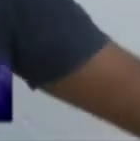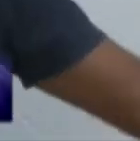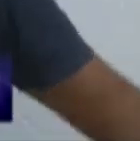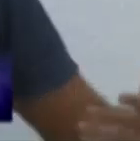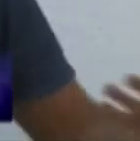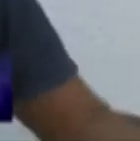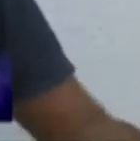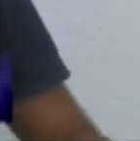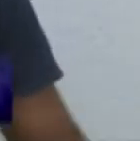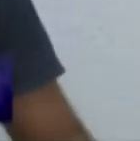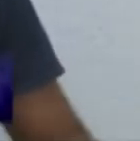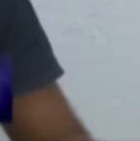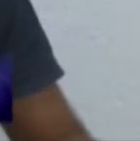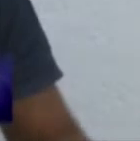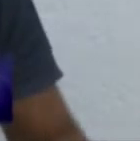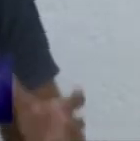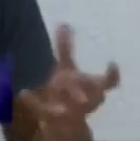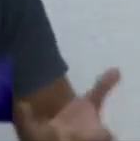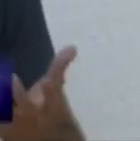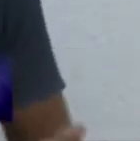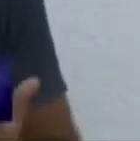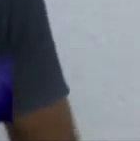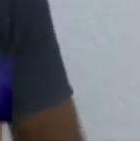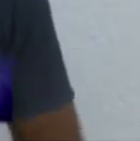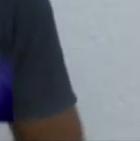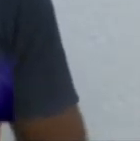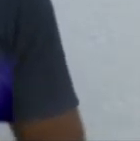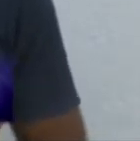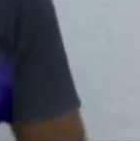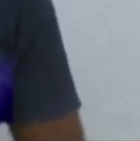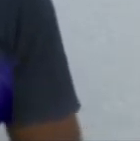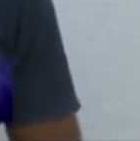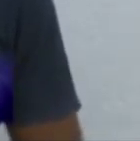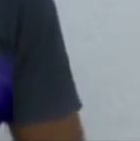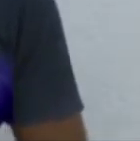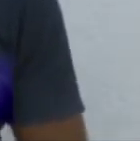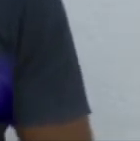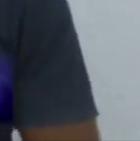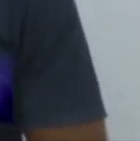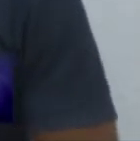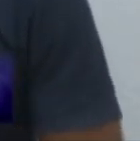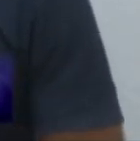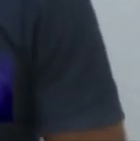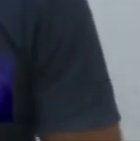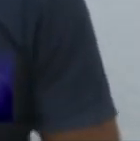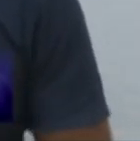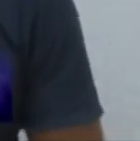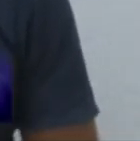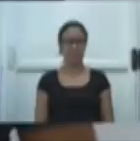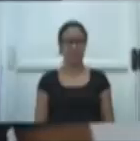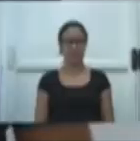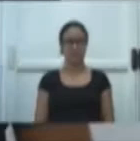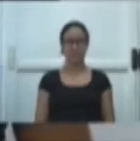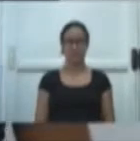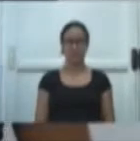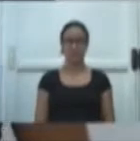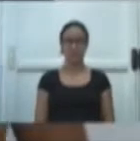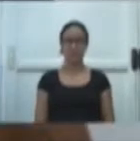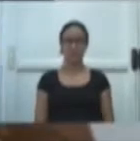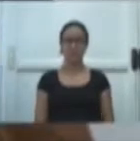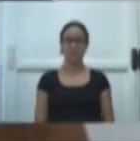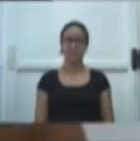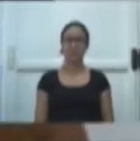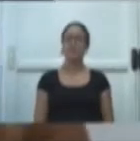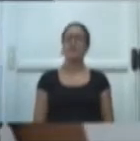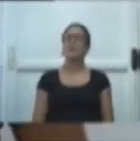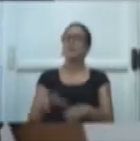quem é que ganha o cabo de guerra. Não tem adversários nessa luta. Não tem inimigos nessa luta. E